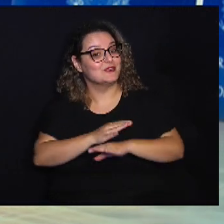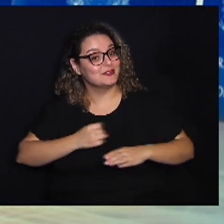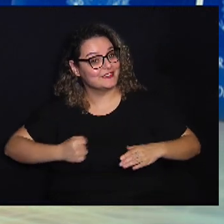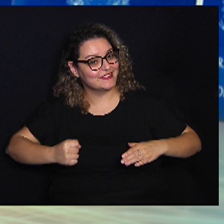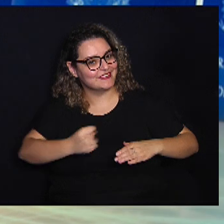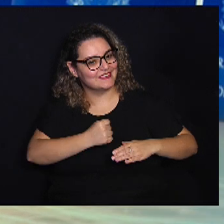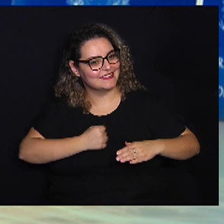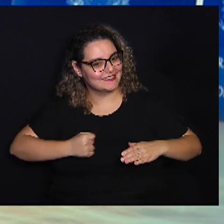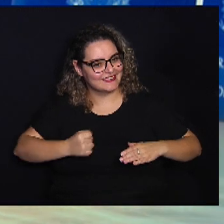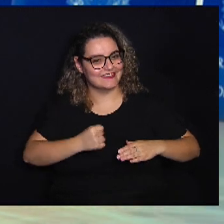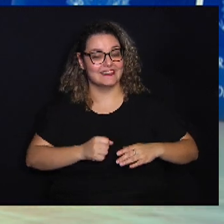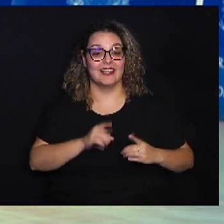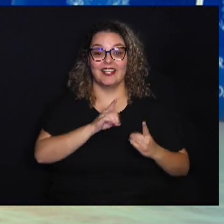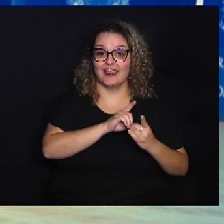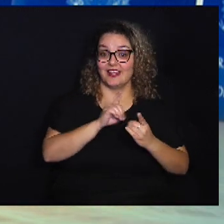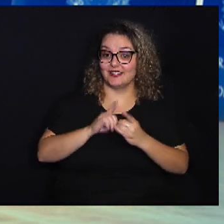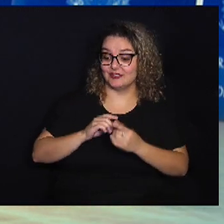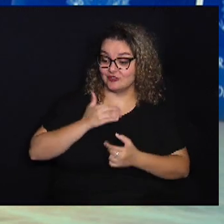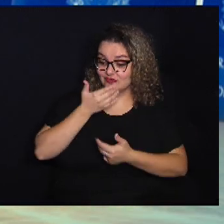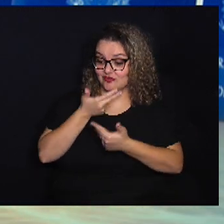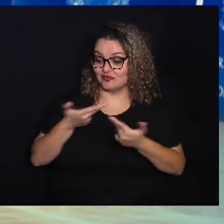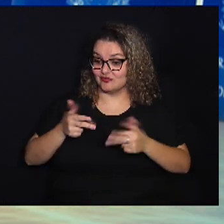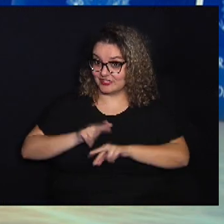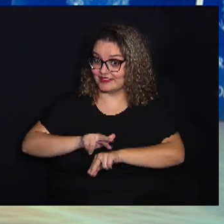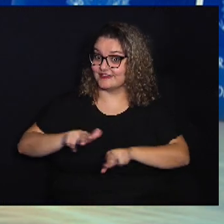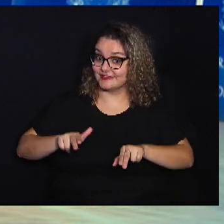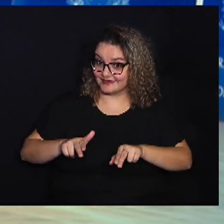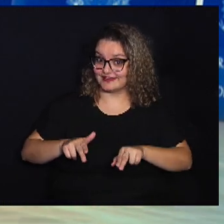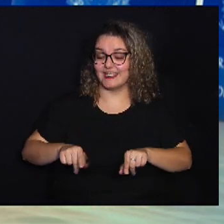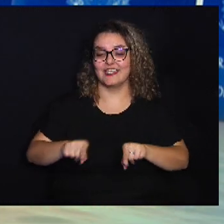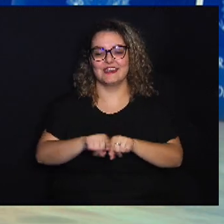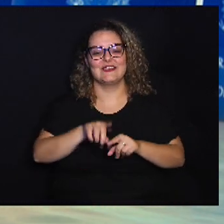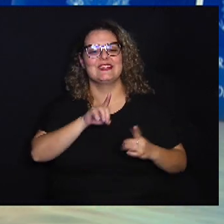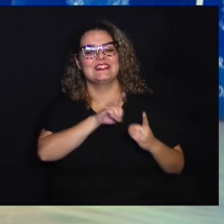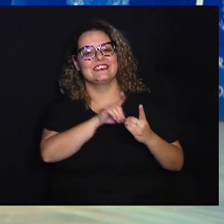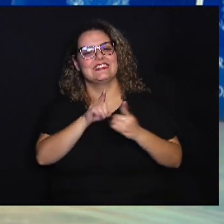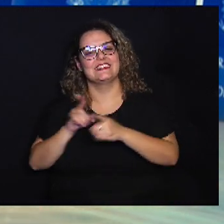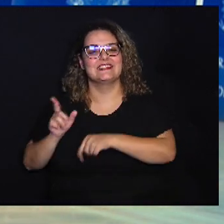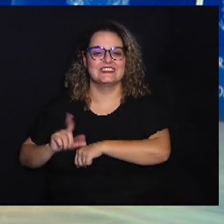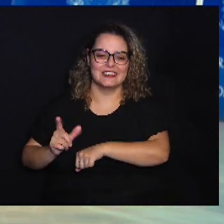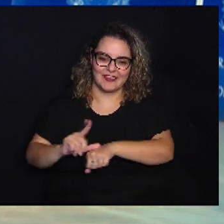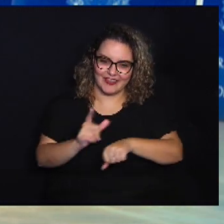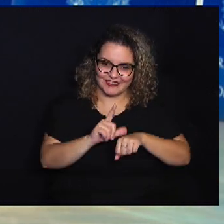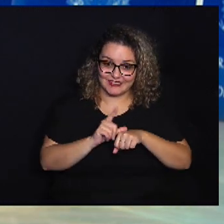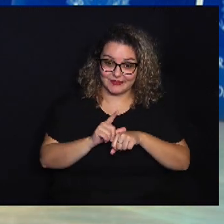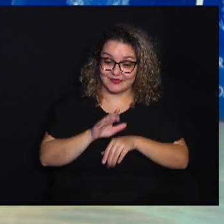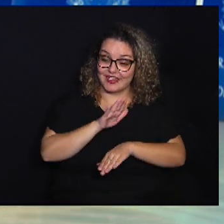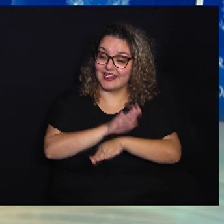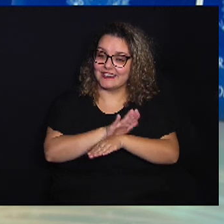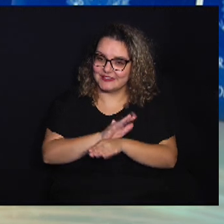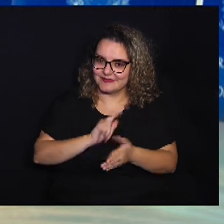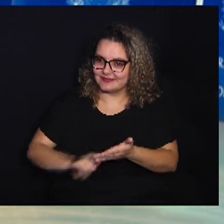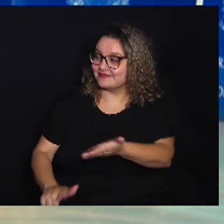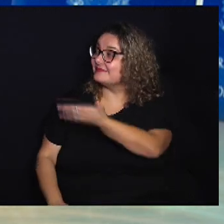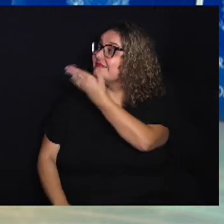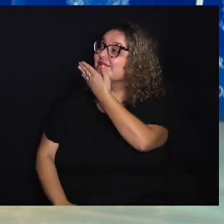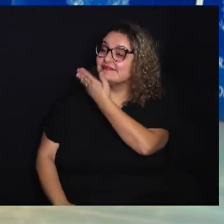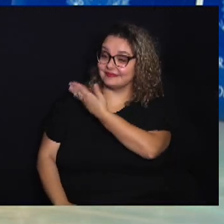cozinha, atendente de hortifruti, atendente de lojas, auxiliar de